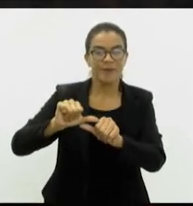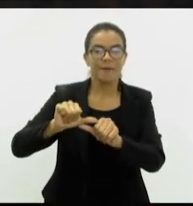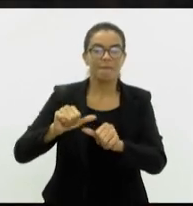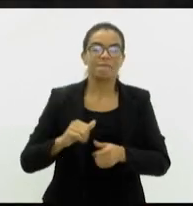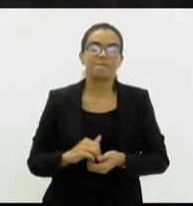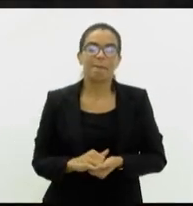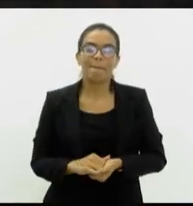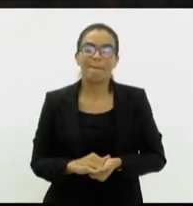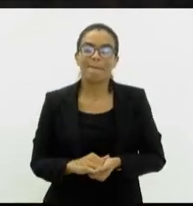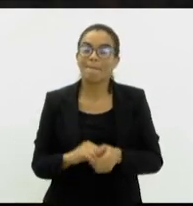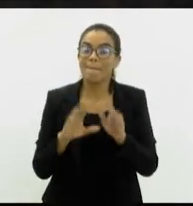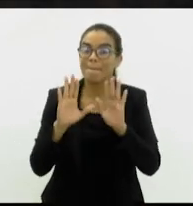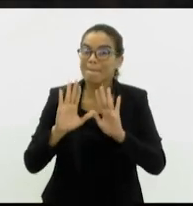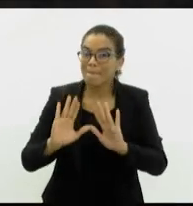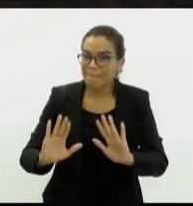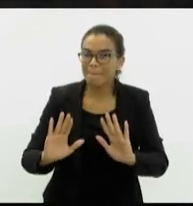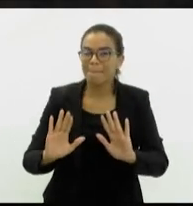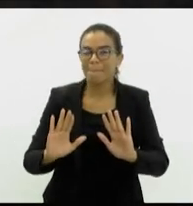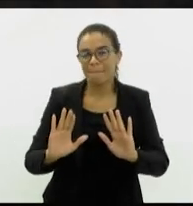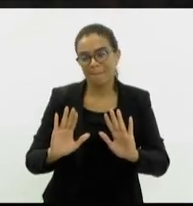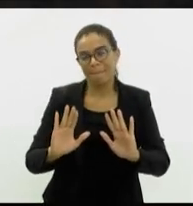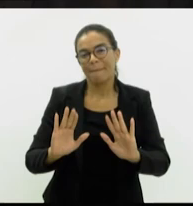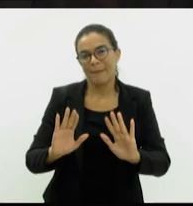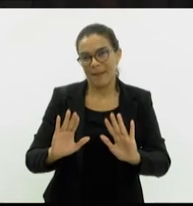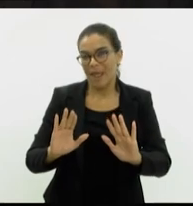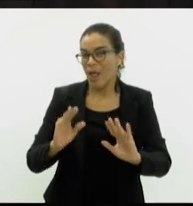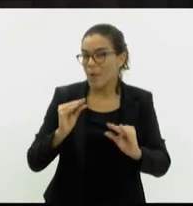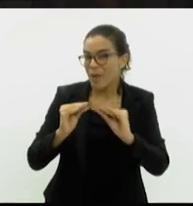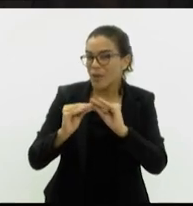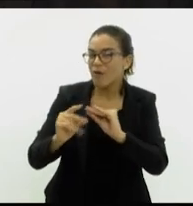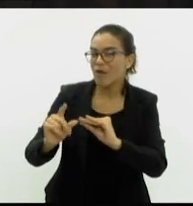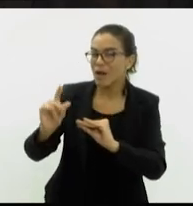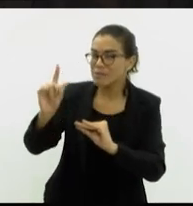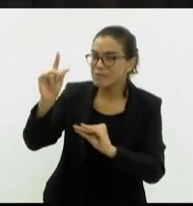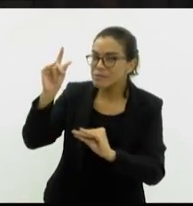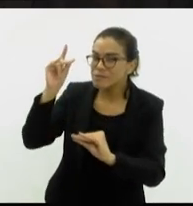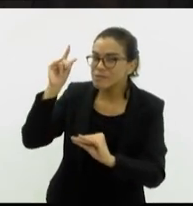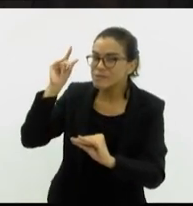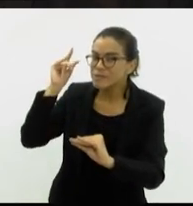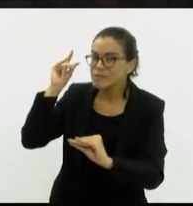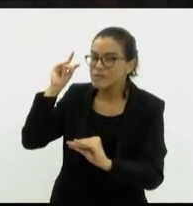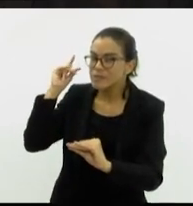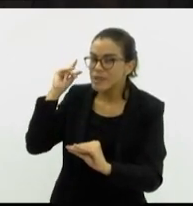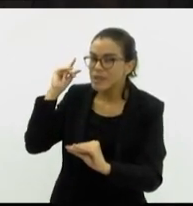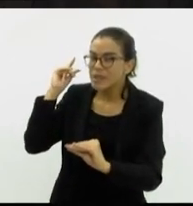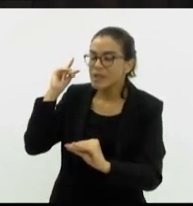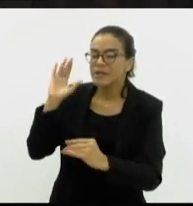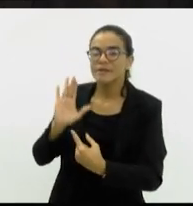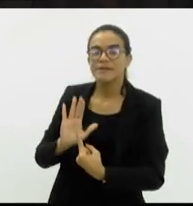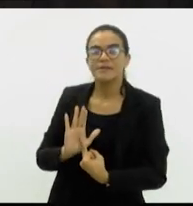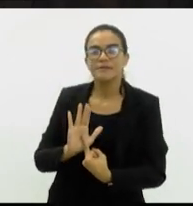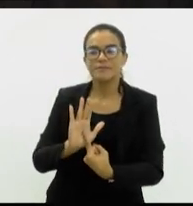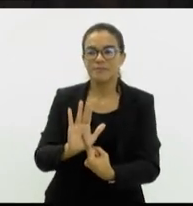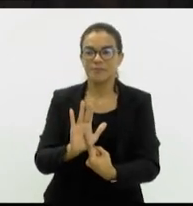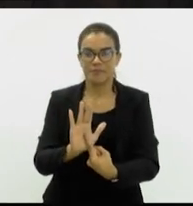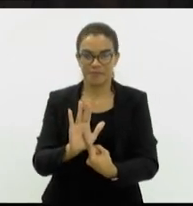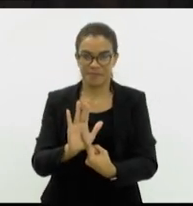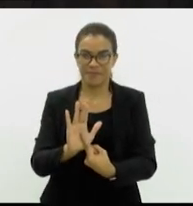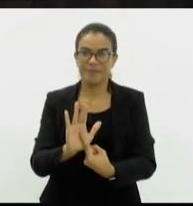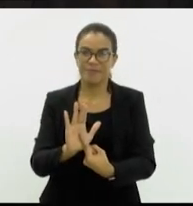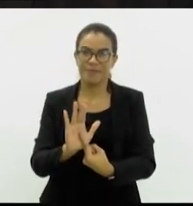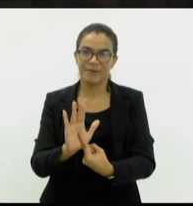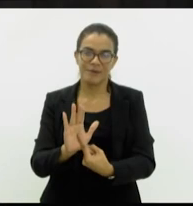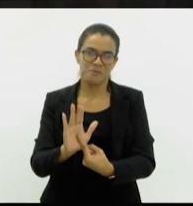Mas é uma novela de época que mostra a